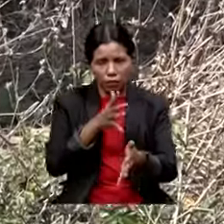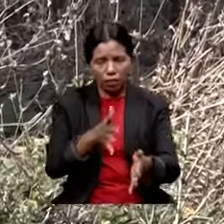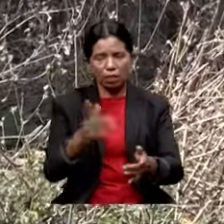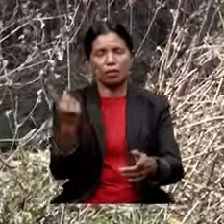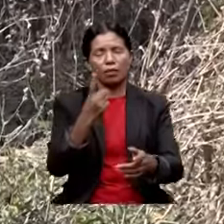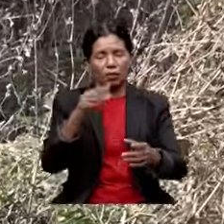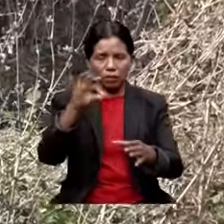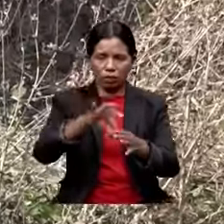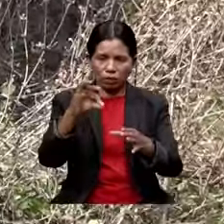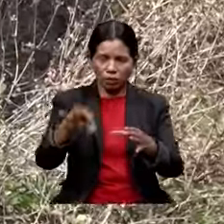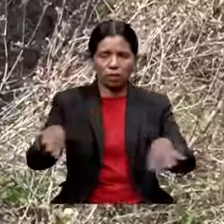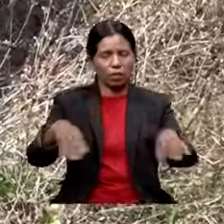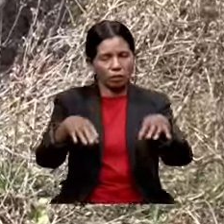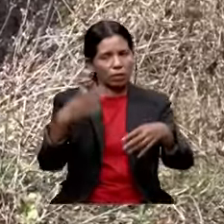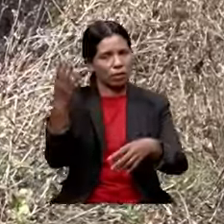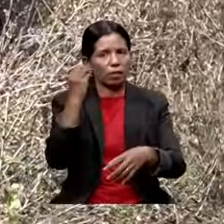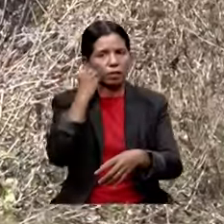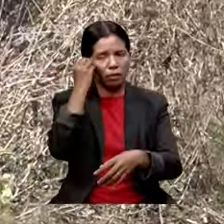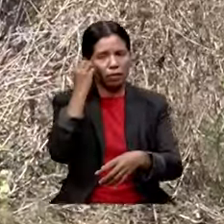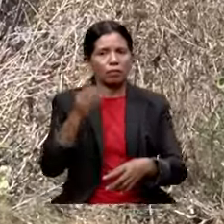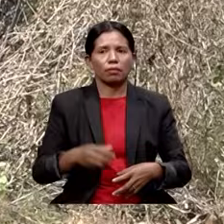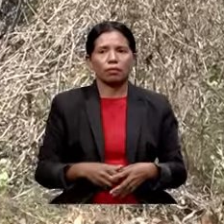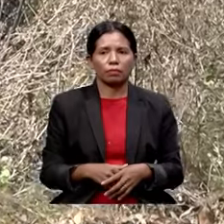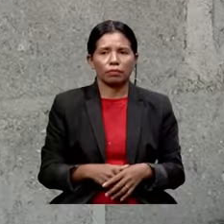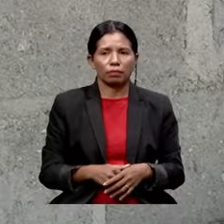no servisu umalarang nian.